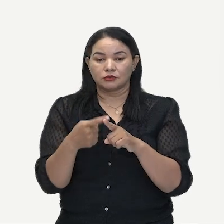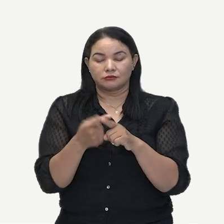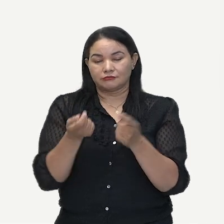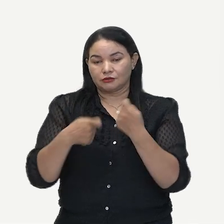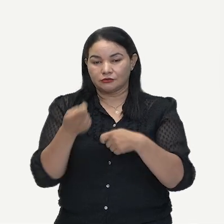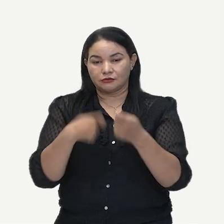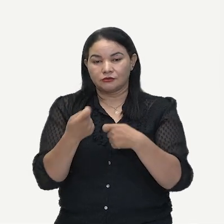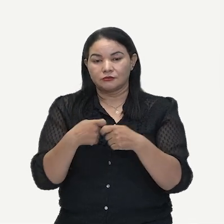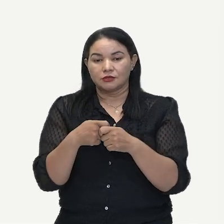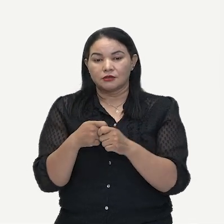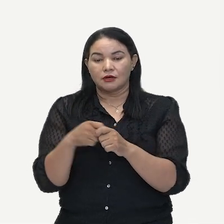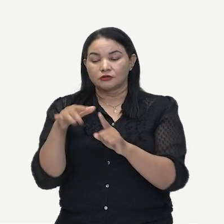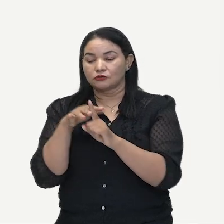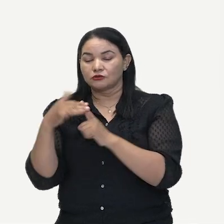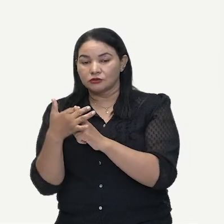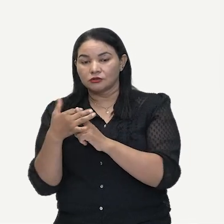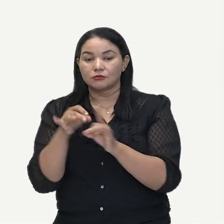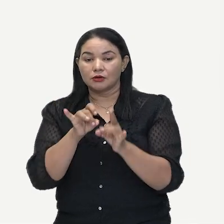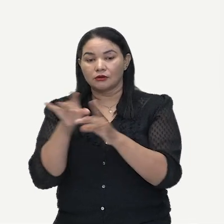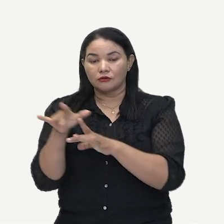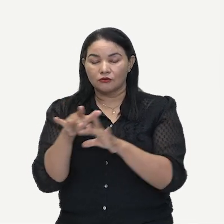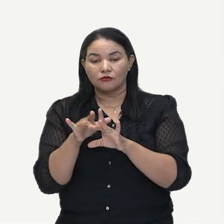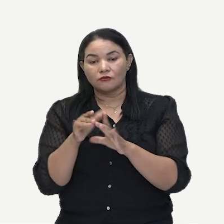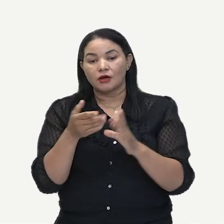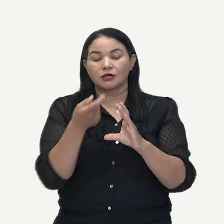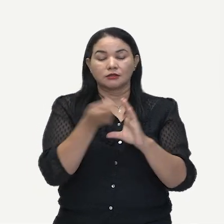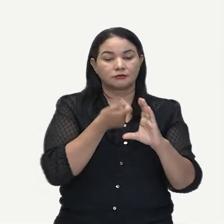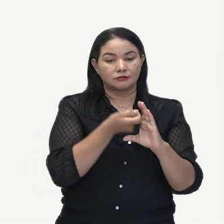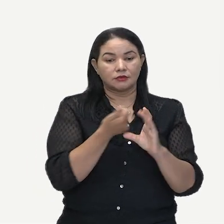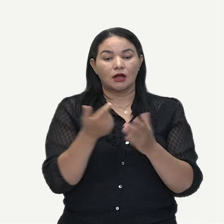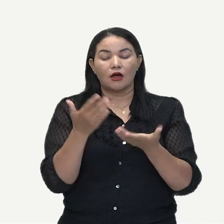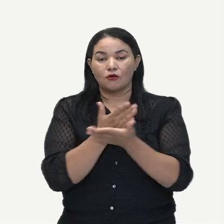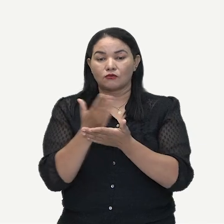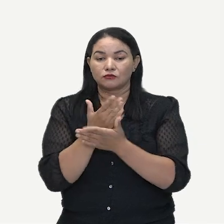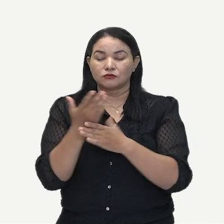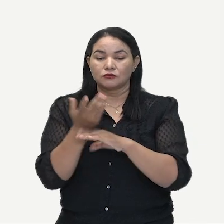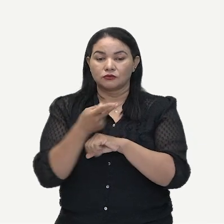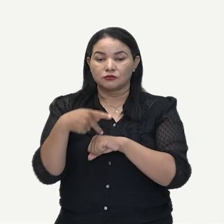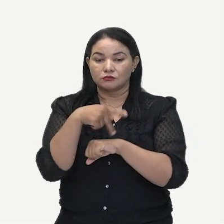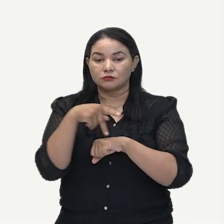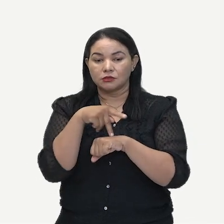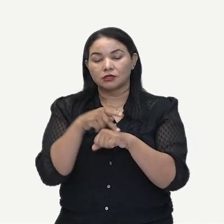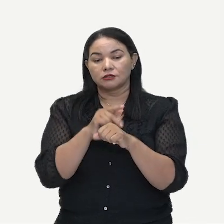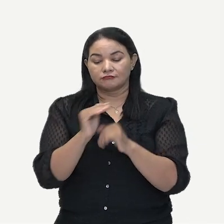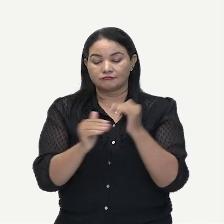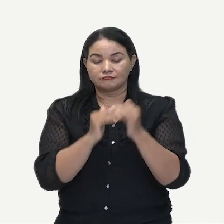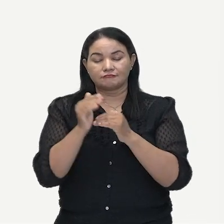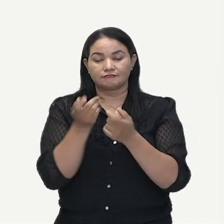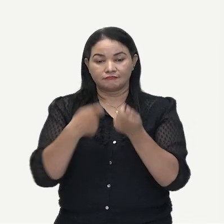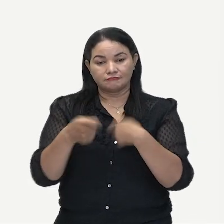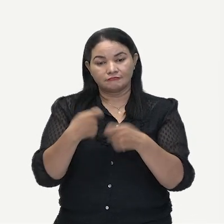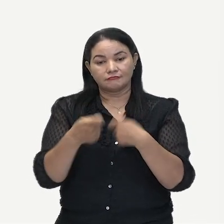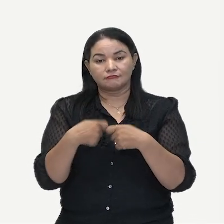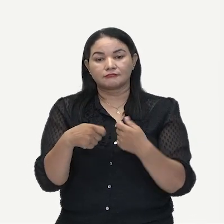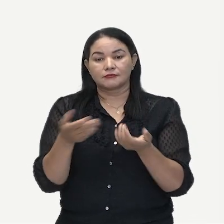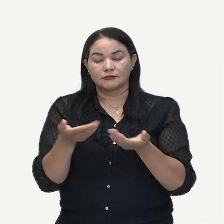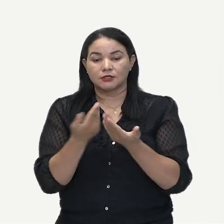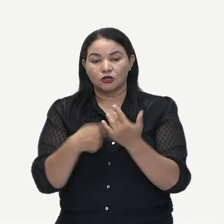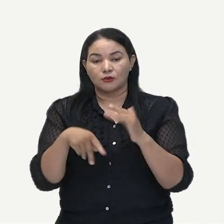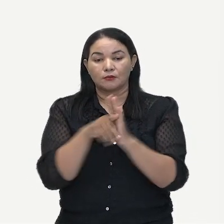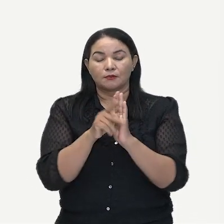deixam o socialismo. Hoje, alguns desses países conseguiram andar muito bem com a sua economia e fazem parte dos